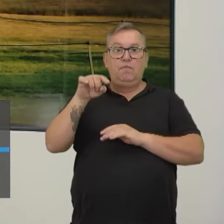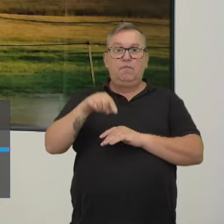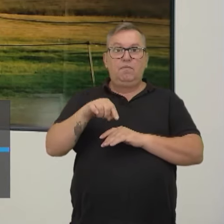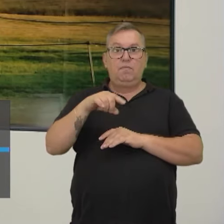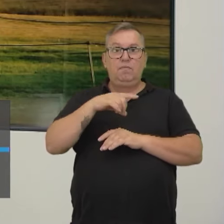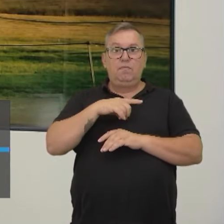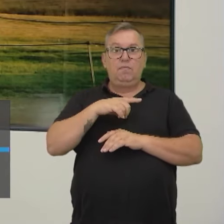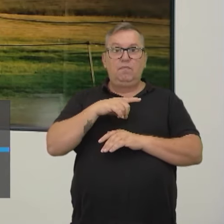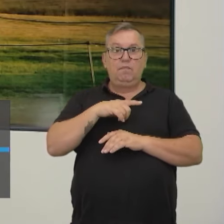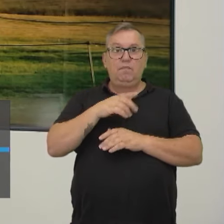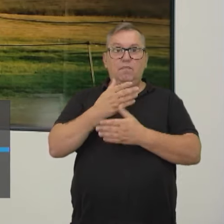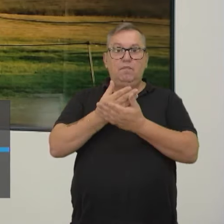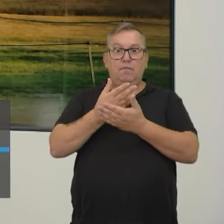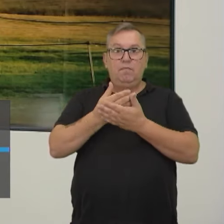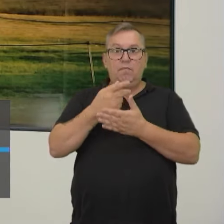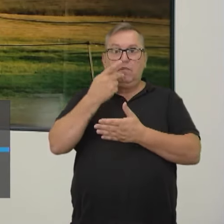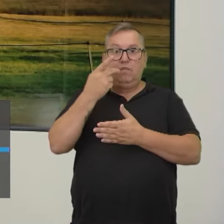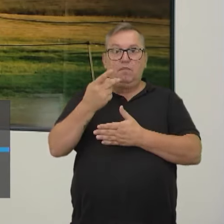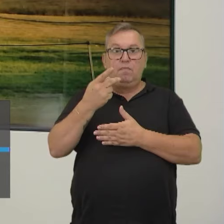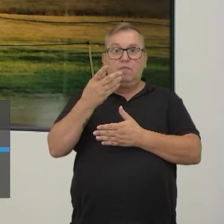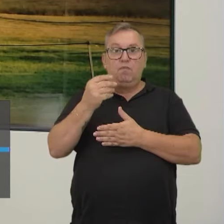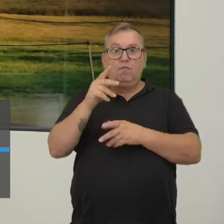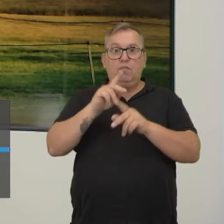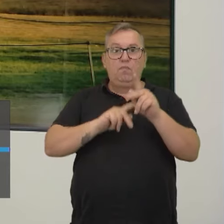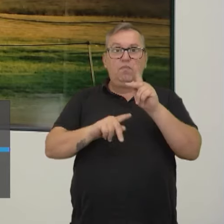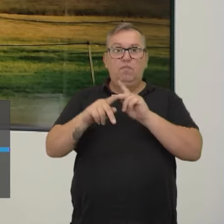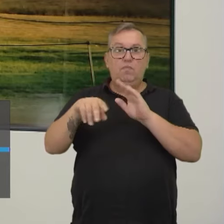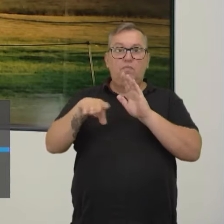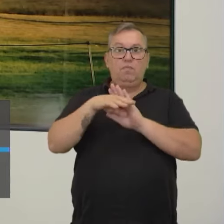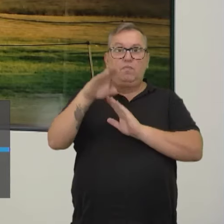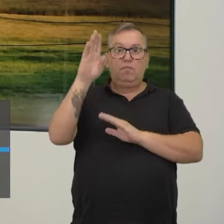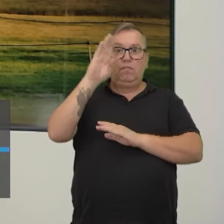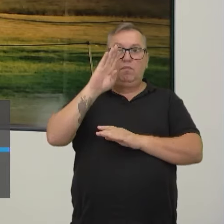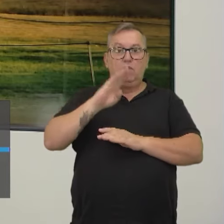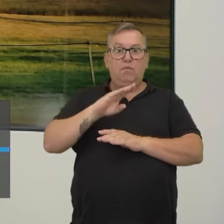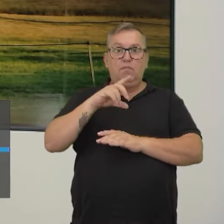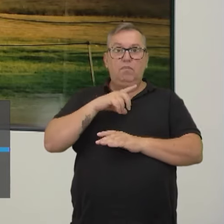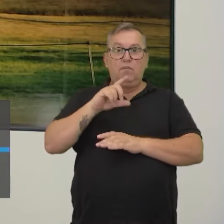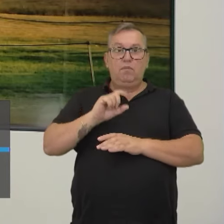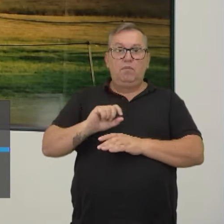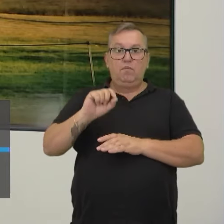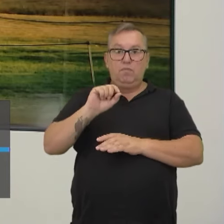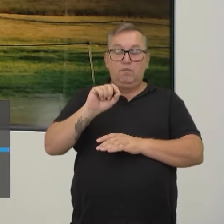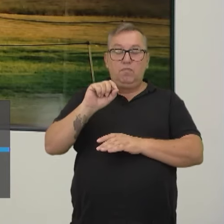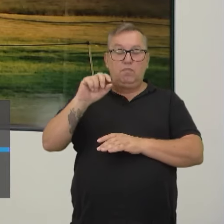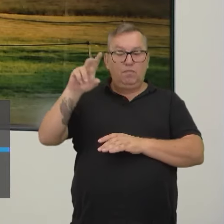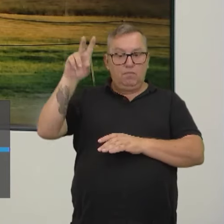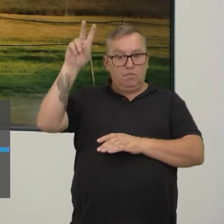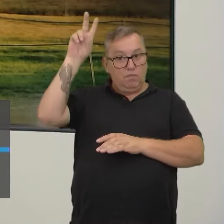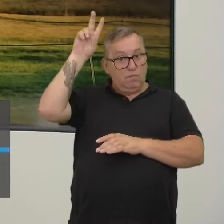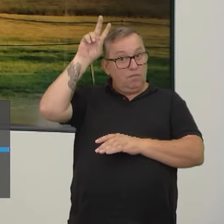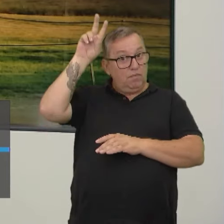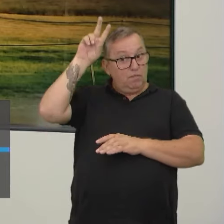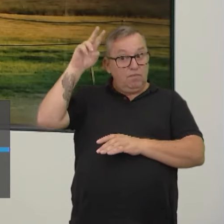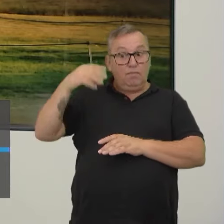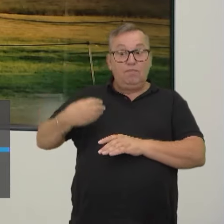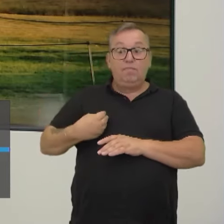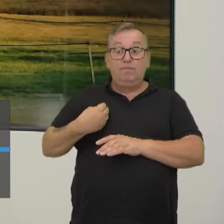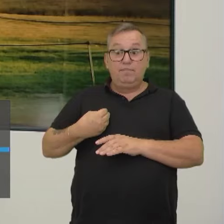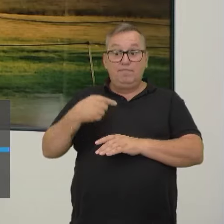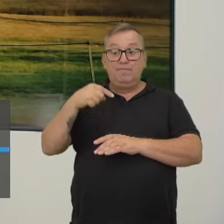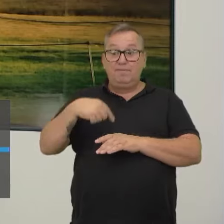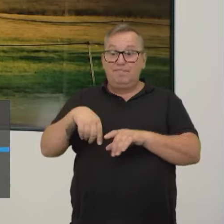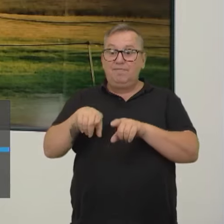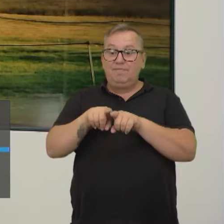Nós já tivemos até uma aula para falar sobre isso, muitos povos chegaram no Brasil. Nós tivemos aqui os povos indígenas que já moravam aqui, né? Que